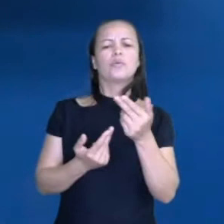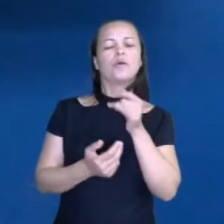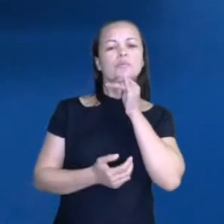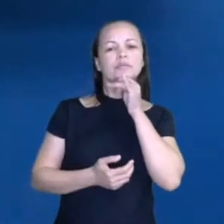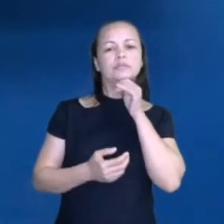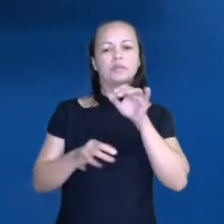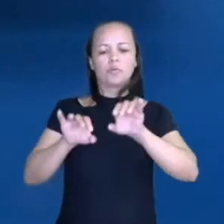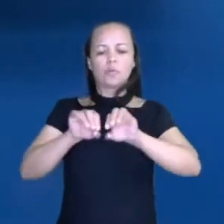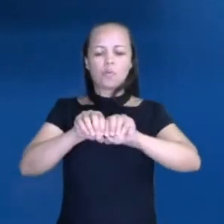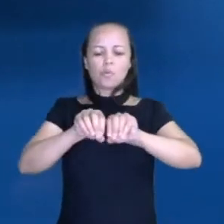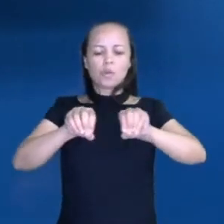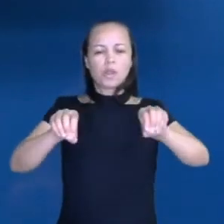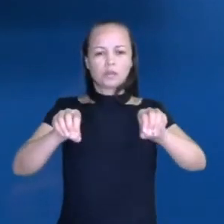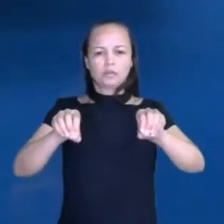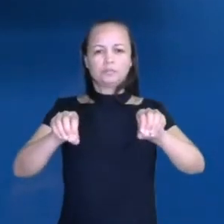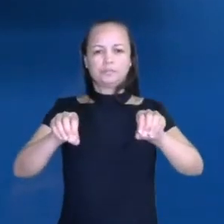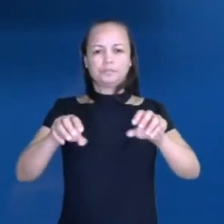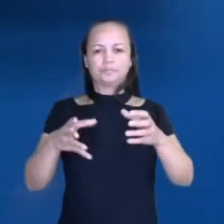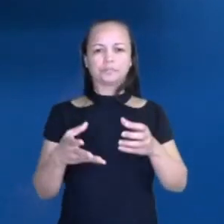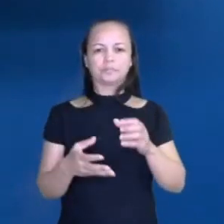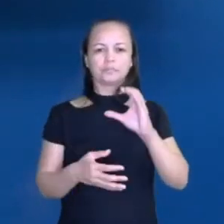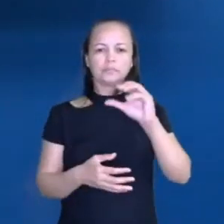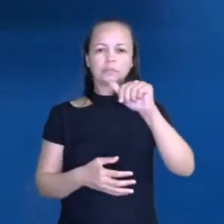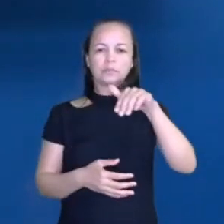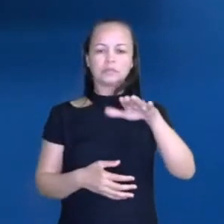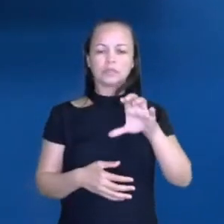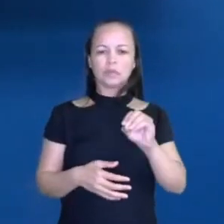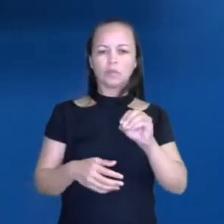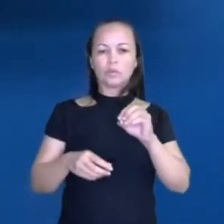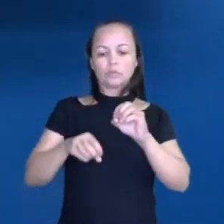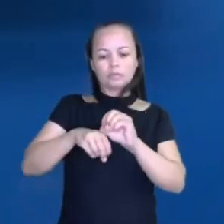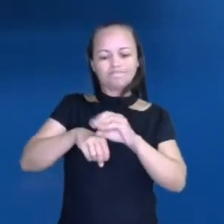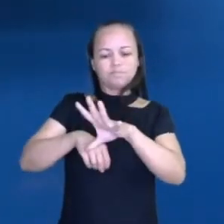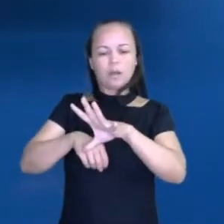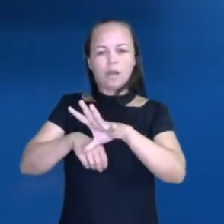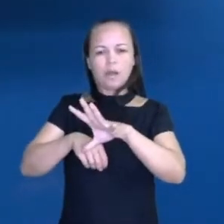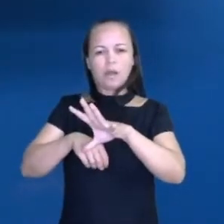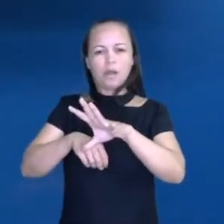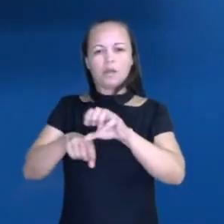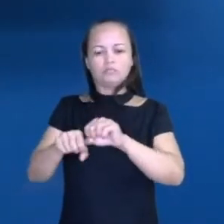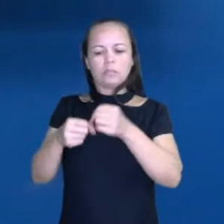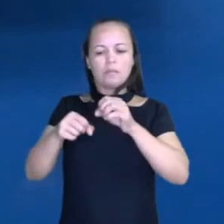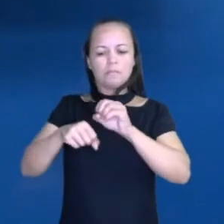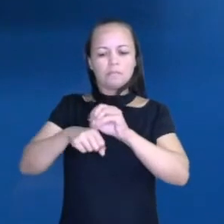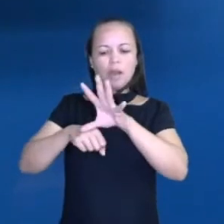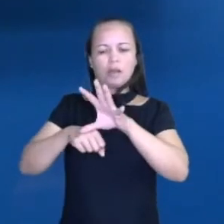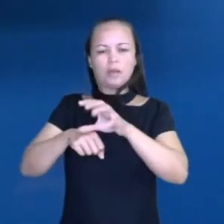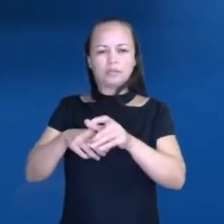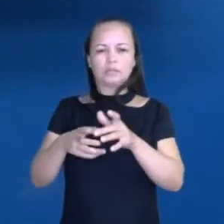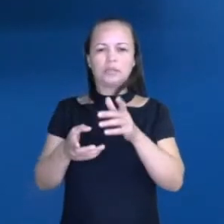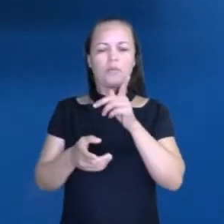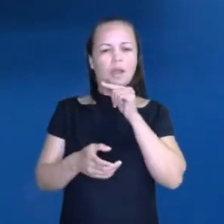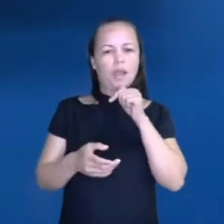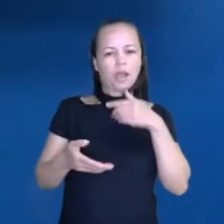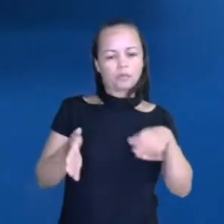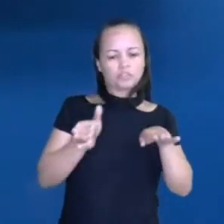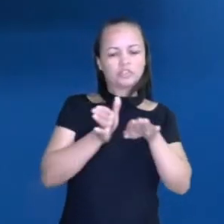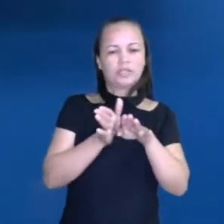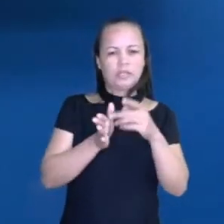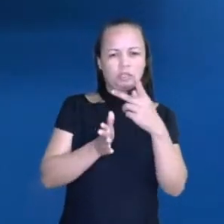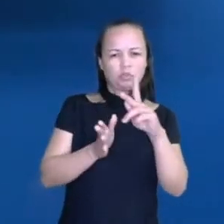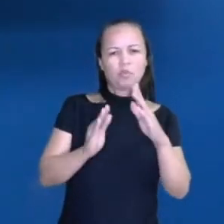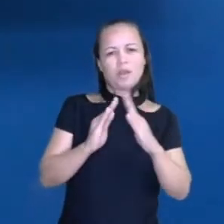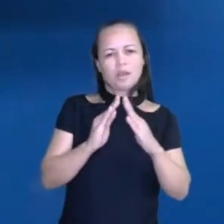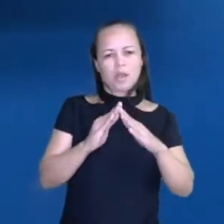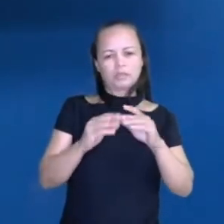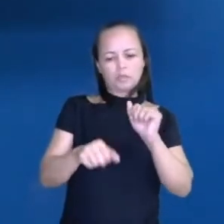porque eu não simplesmente Ele estoura tá então a água mexer na sua casa por exemplo na torneira Porque ele quebrou ali